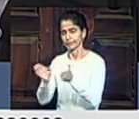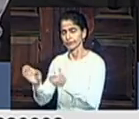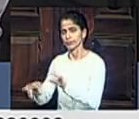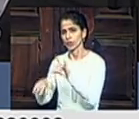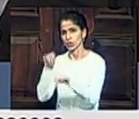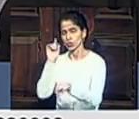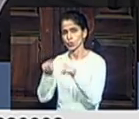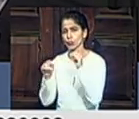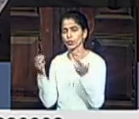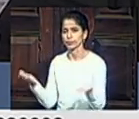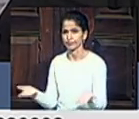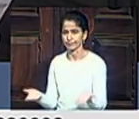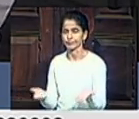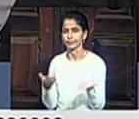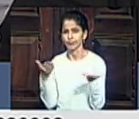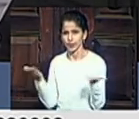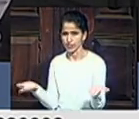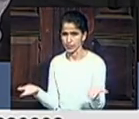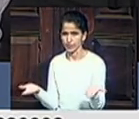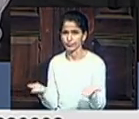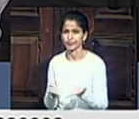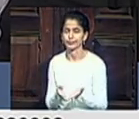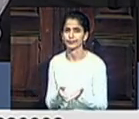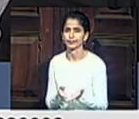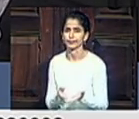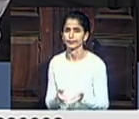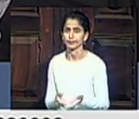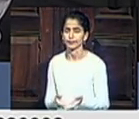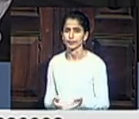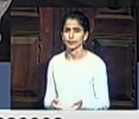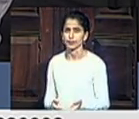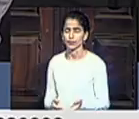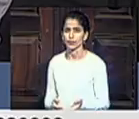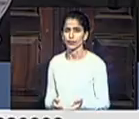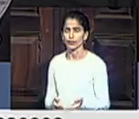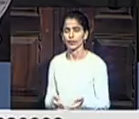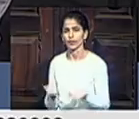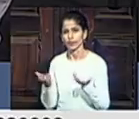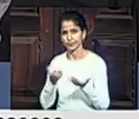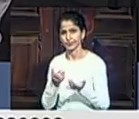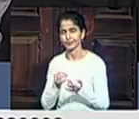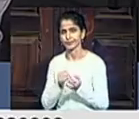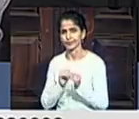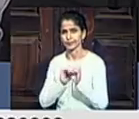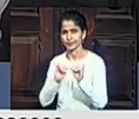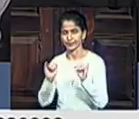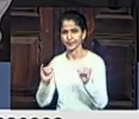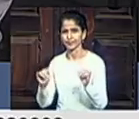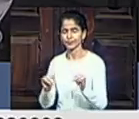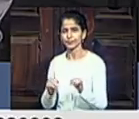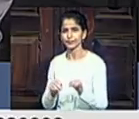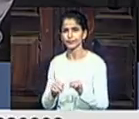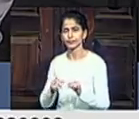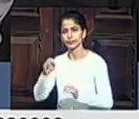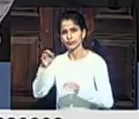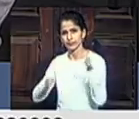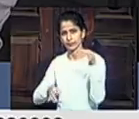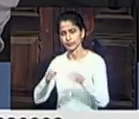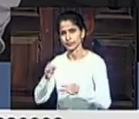ICMS. Assim posto, senhor presidente, quero aqui também citar os